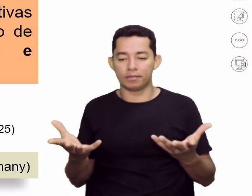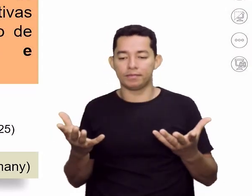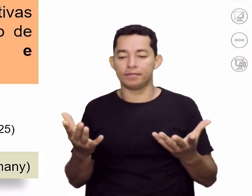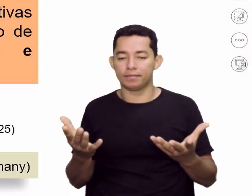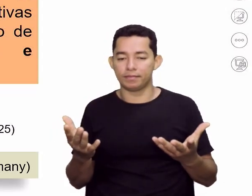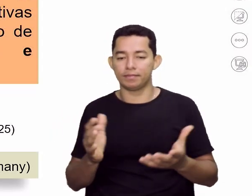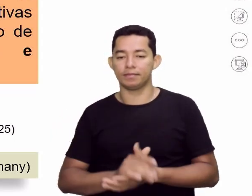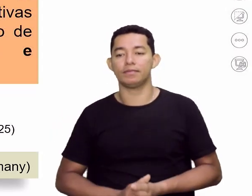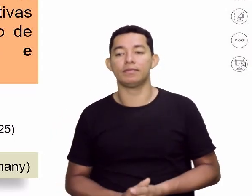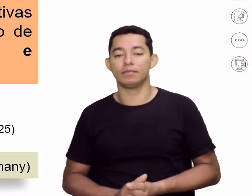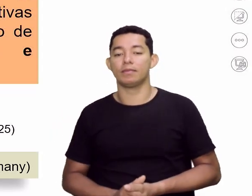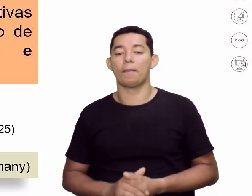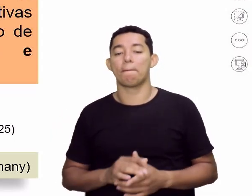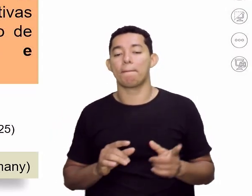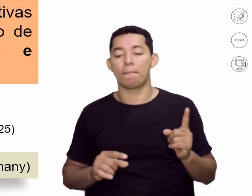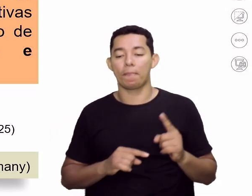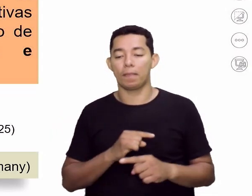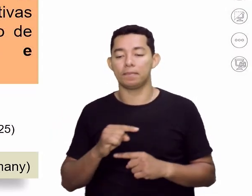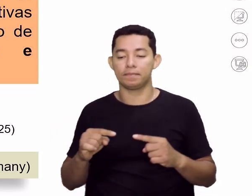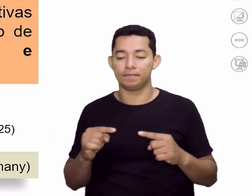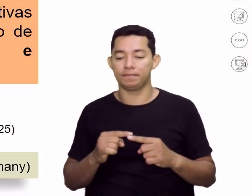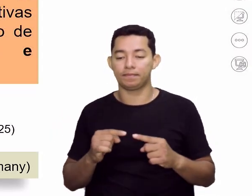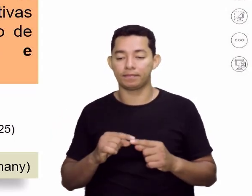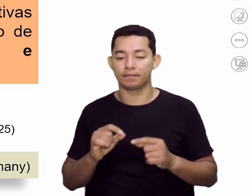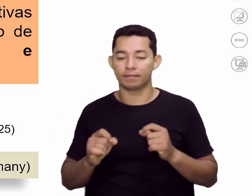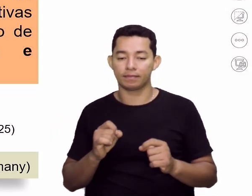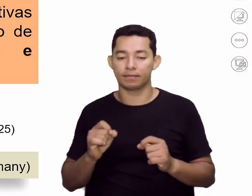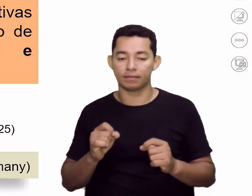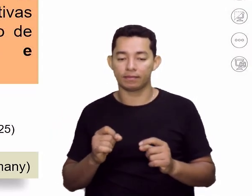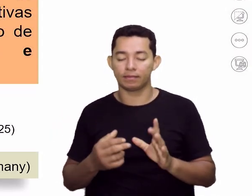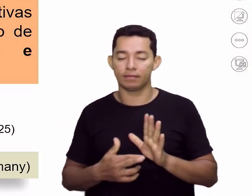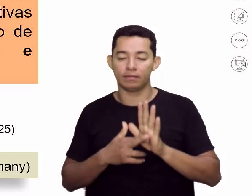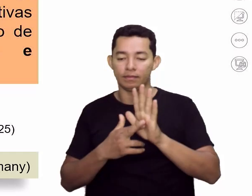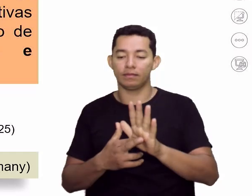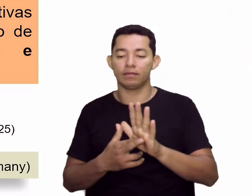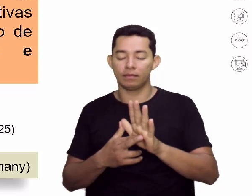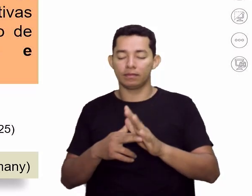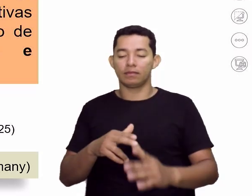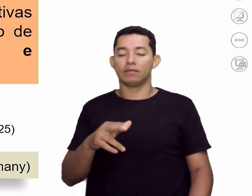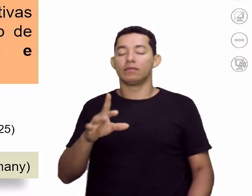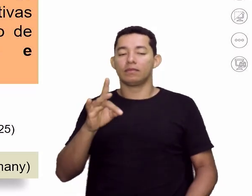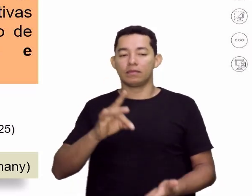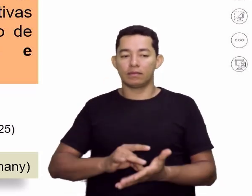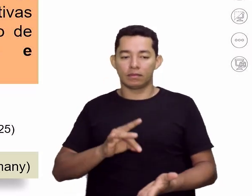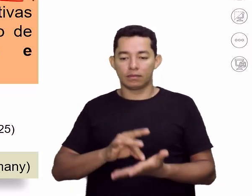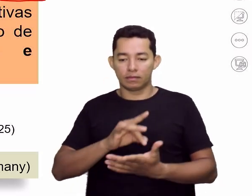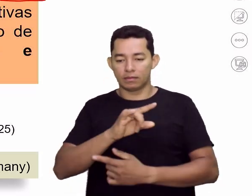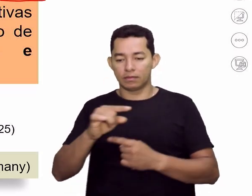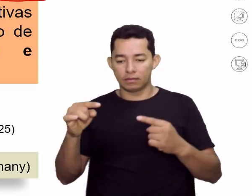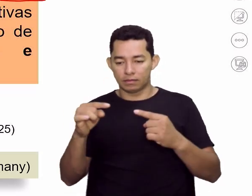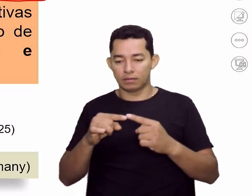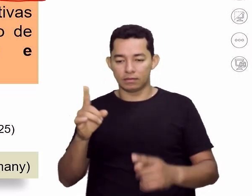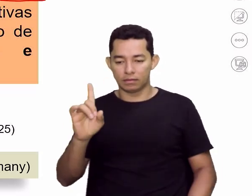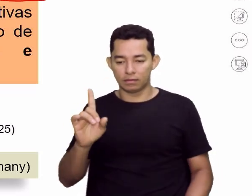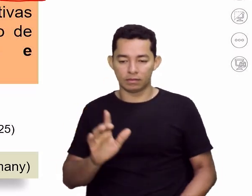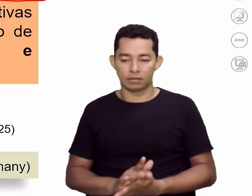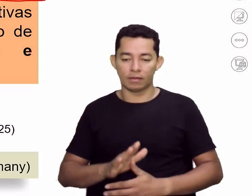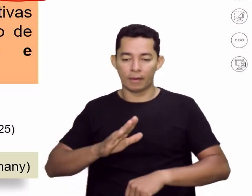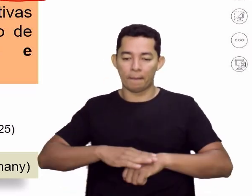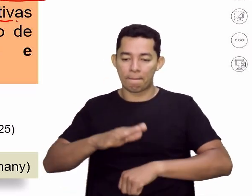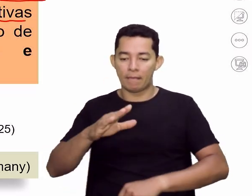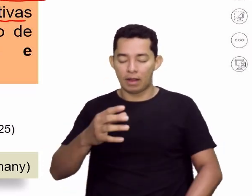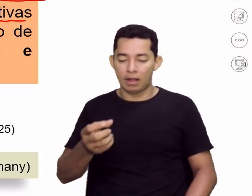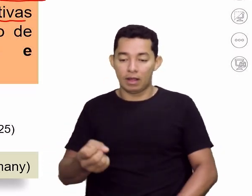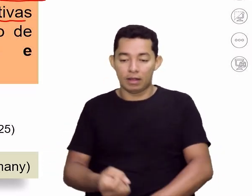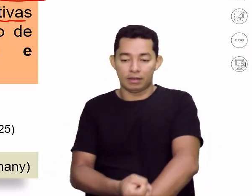O objetivo é representar não a realidade objetiva, mas as emoções